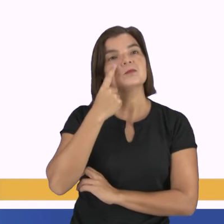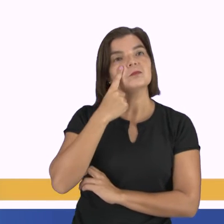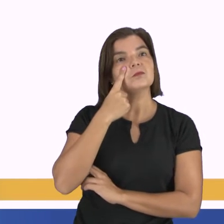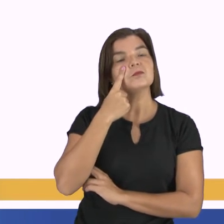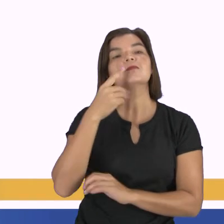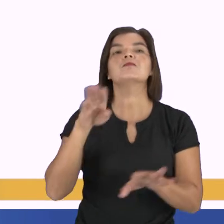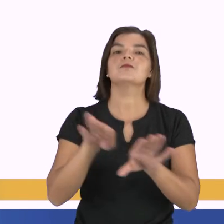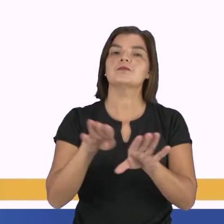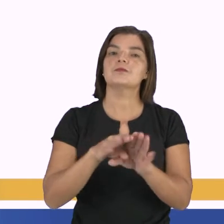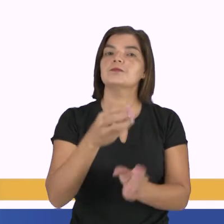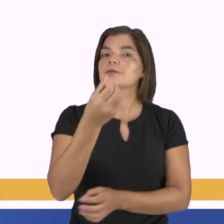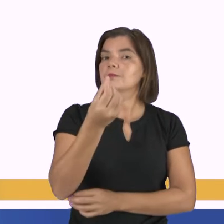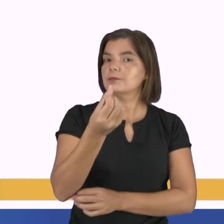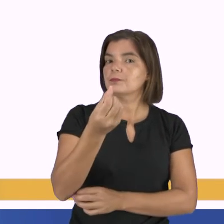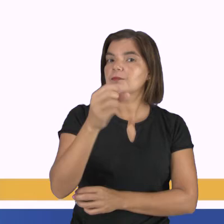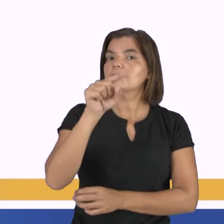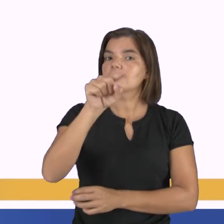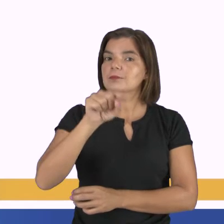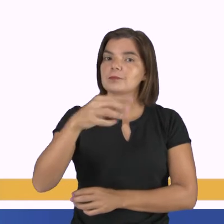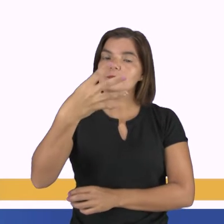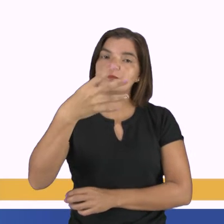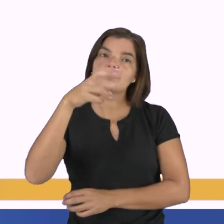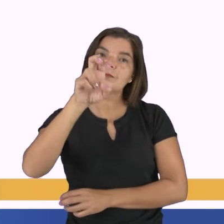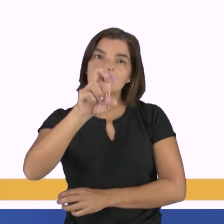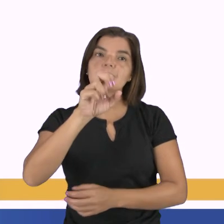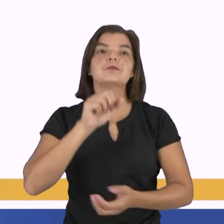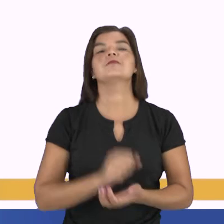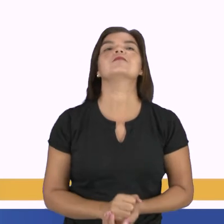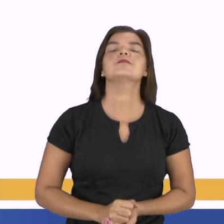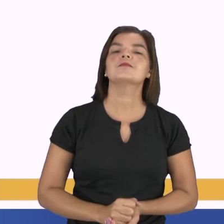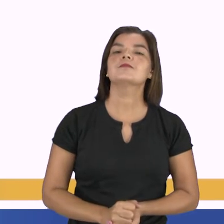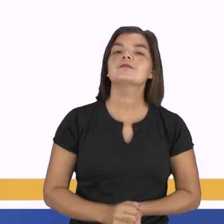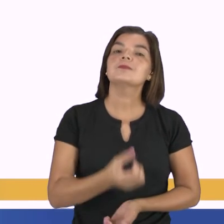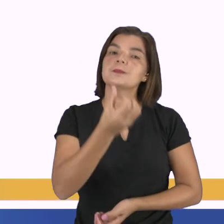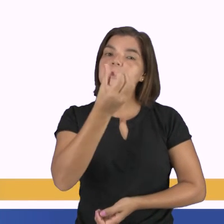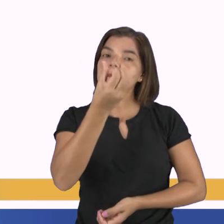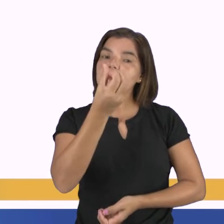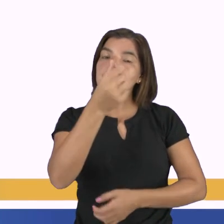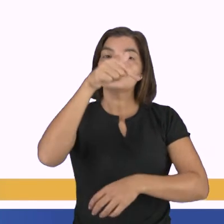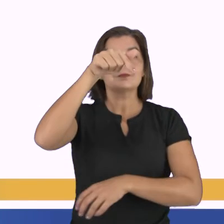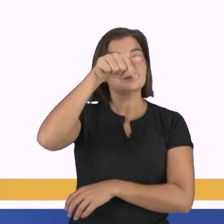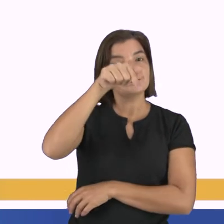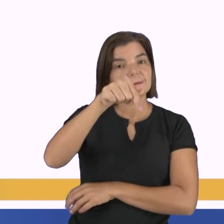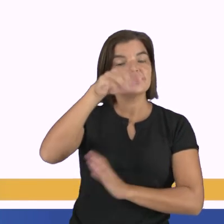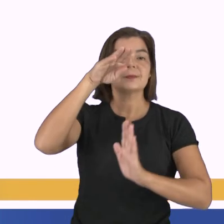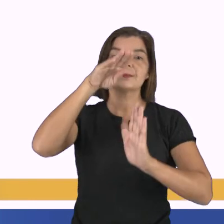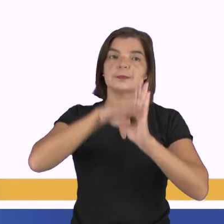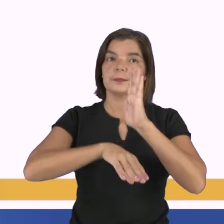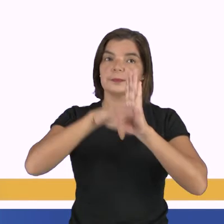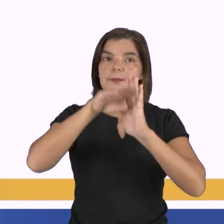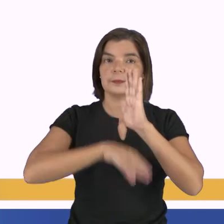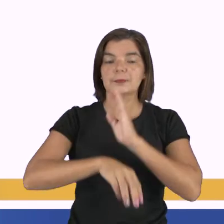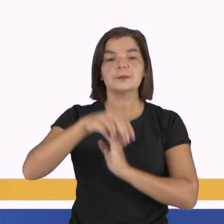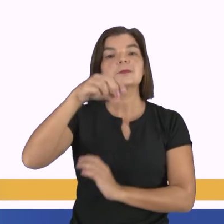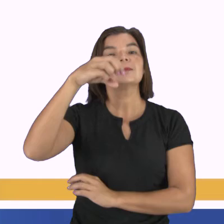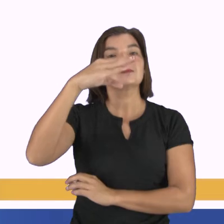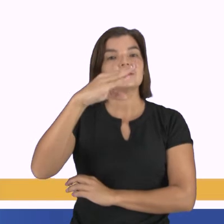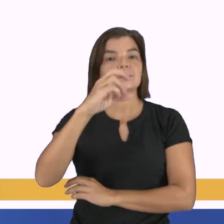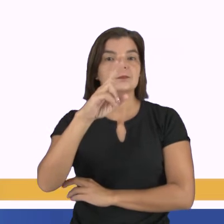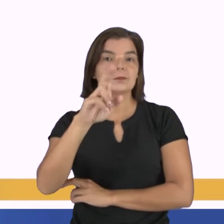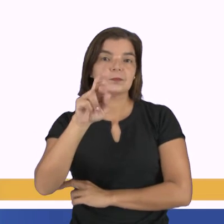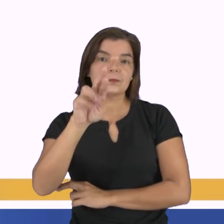dessa maneira. Também relembrando, aqui a gente acabou de ver, 6:45 para nós em espanhol, son las